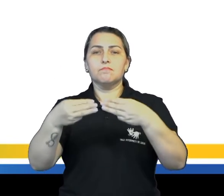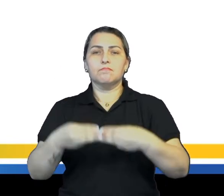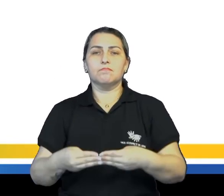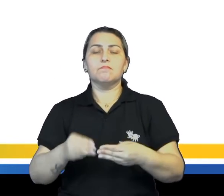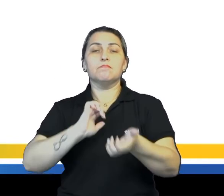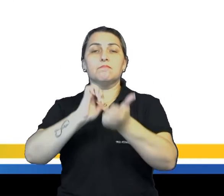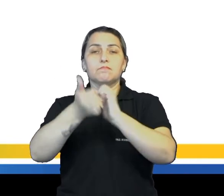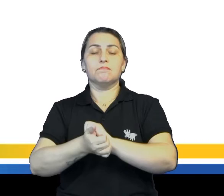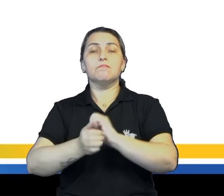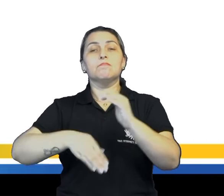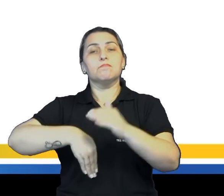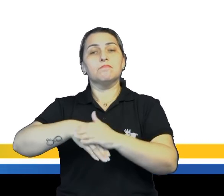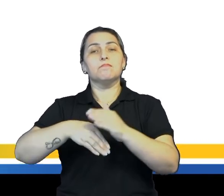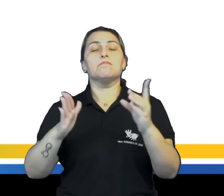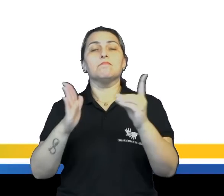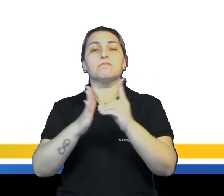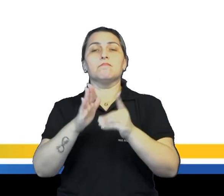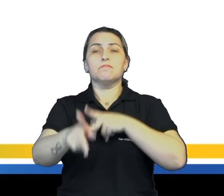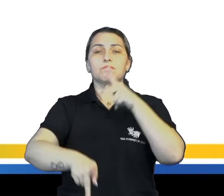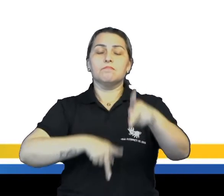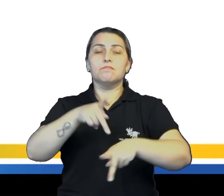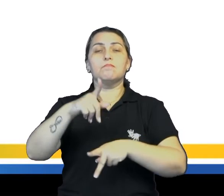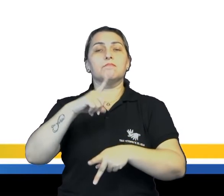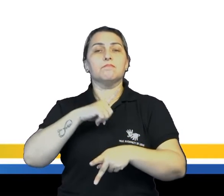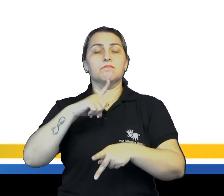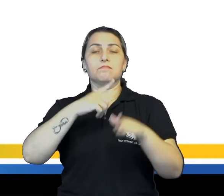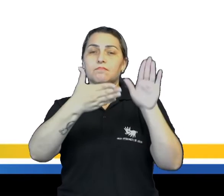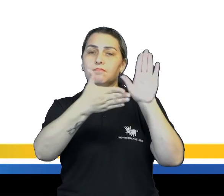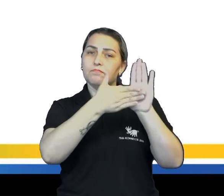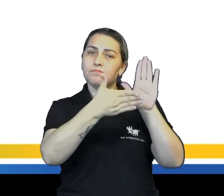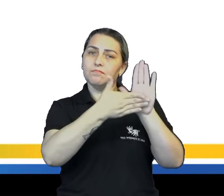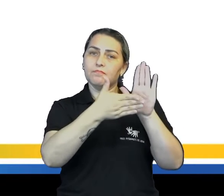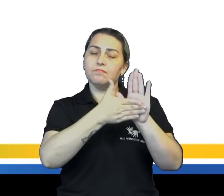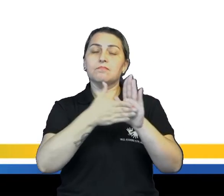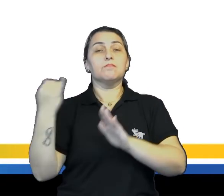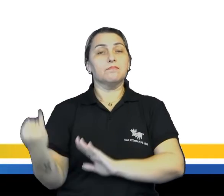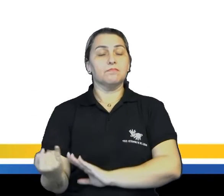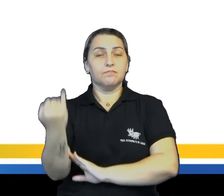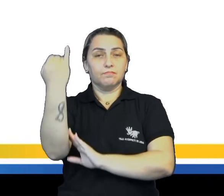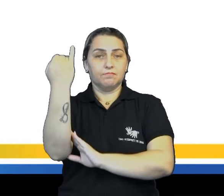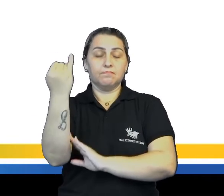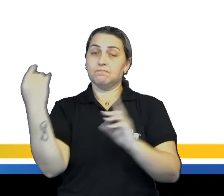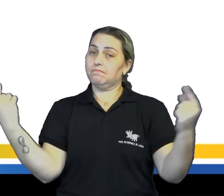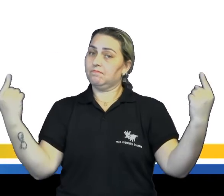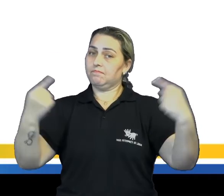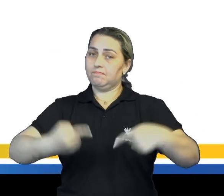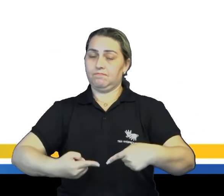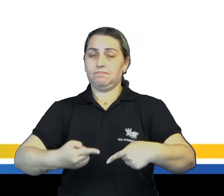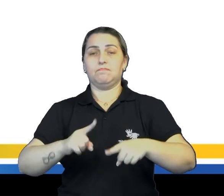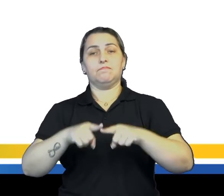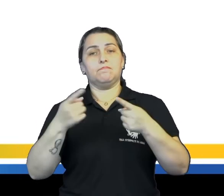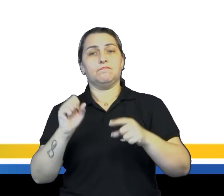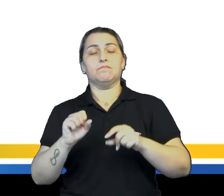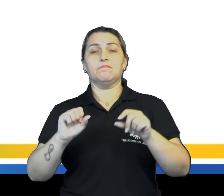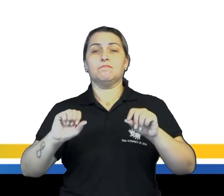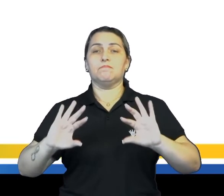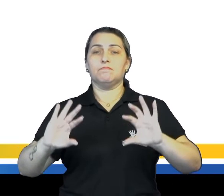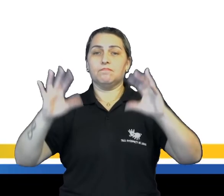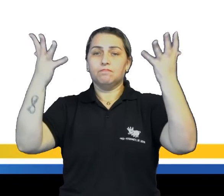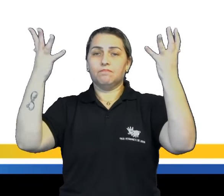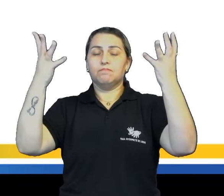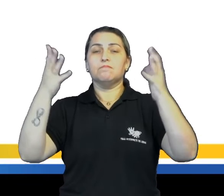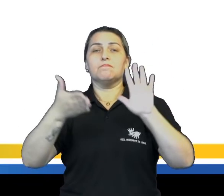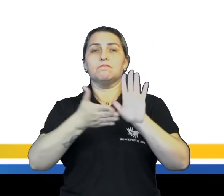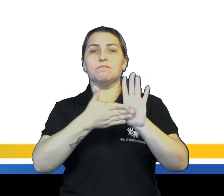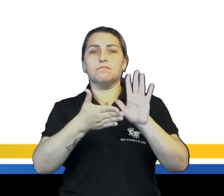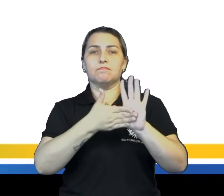os Jogos dos Povos Indígenas têm o seguinte propósito: o importante não é competir, e sim celebrar. A proposta